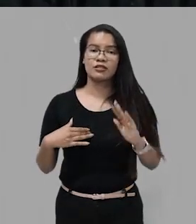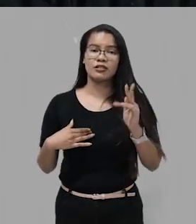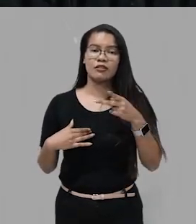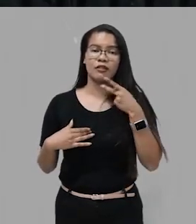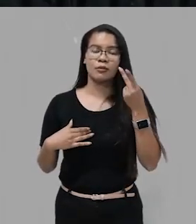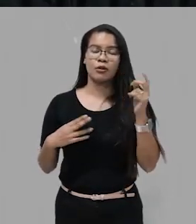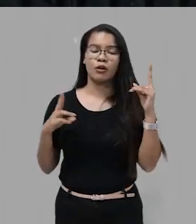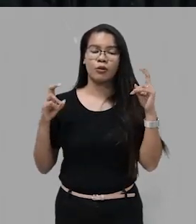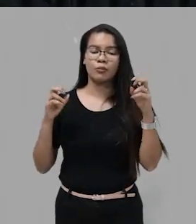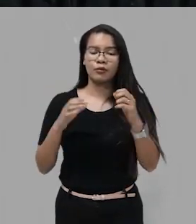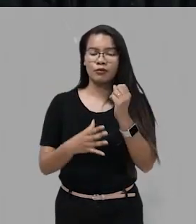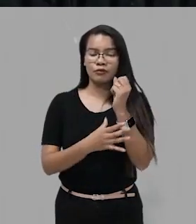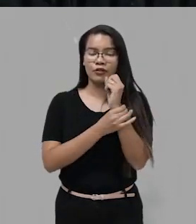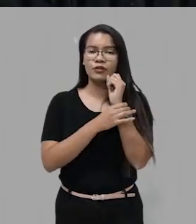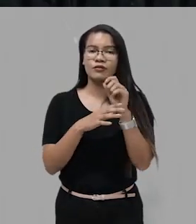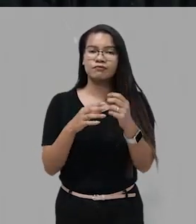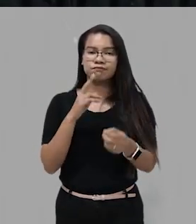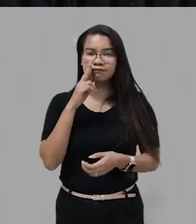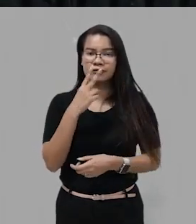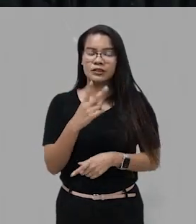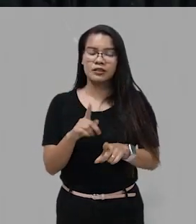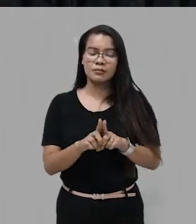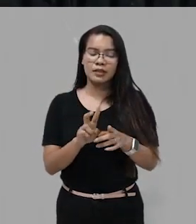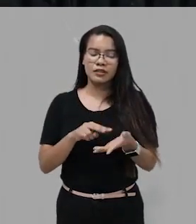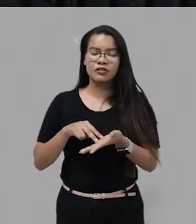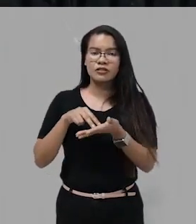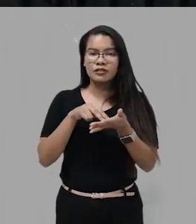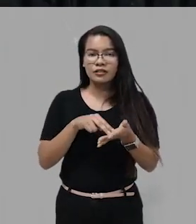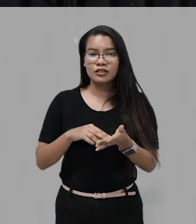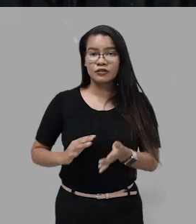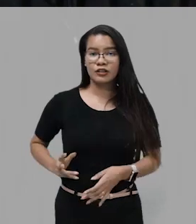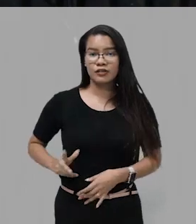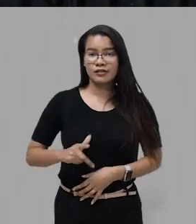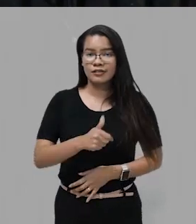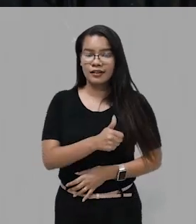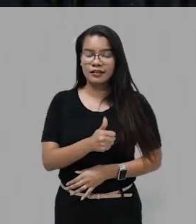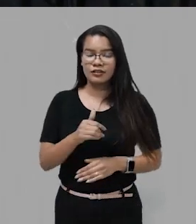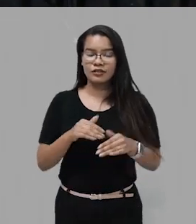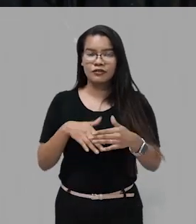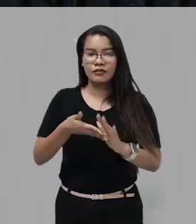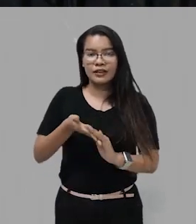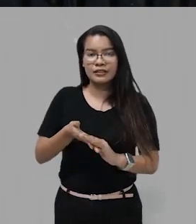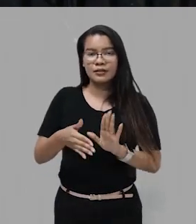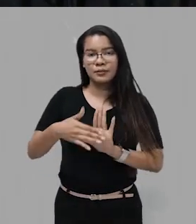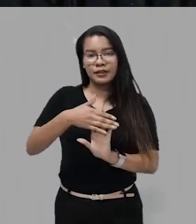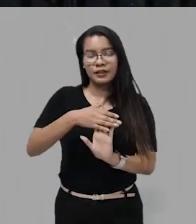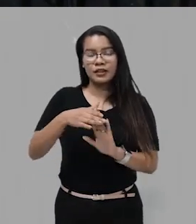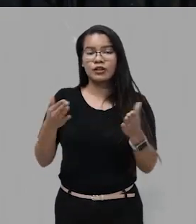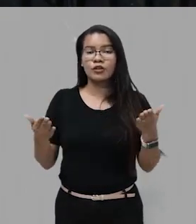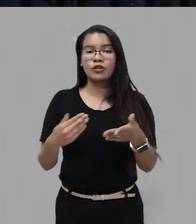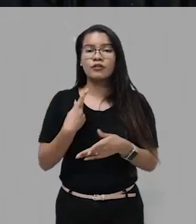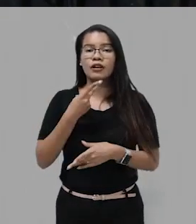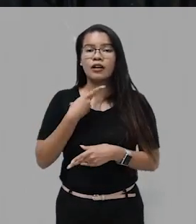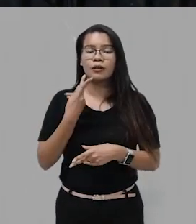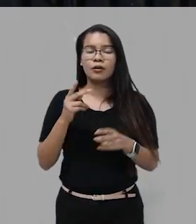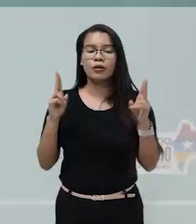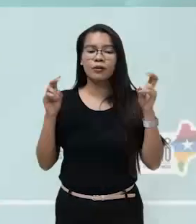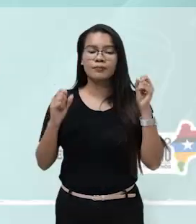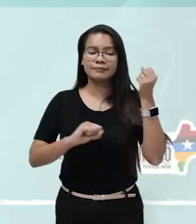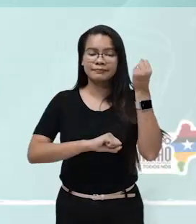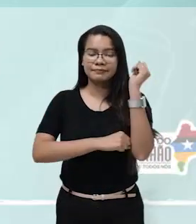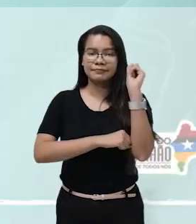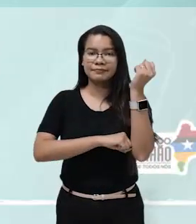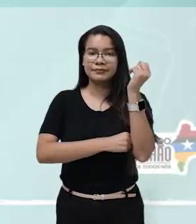resistência, falamos de velocidade e flexibilidade, e hoje nós iremos falar de coordenação motora e agilidade, tá